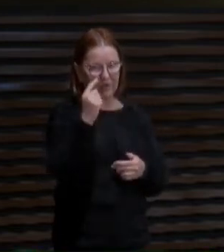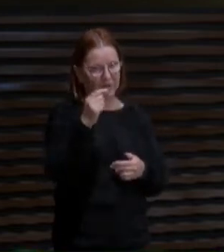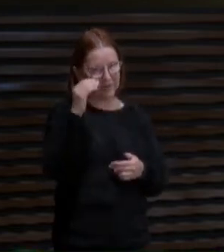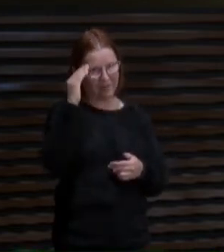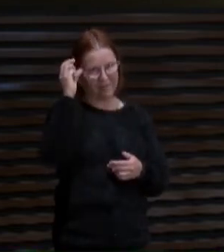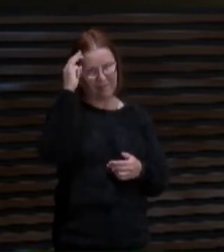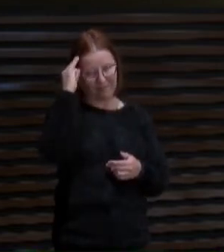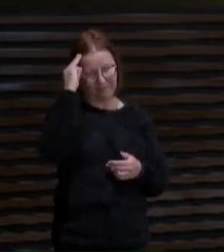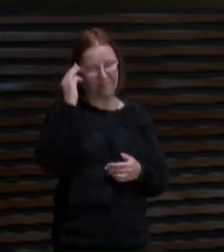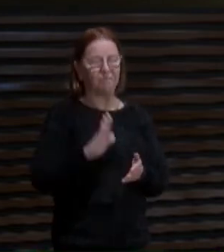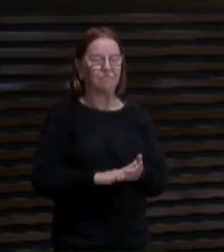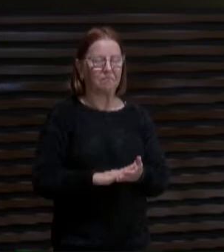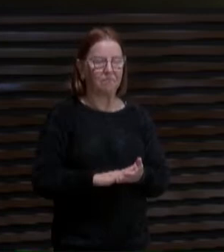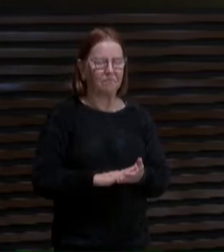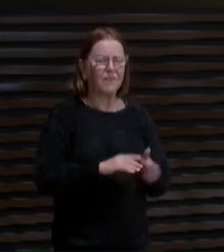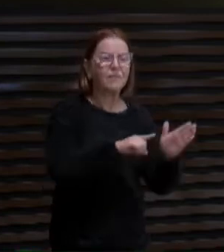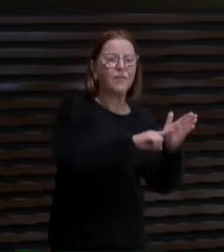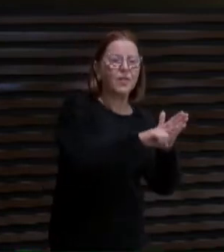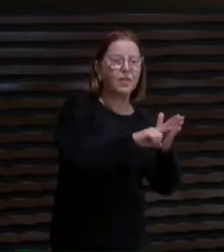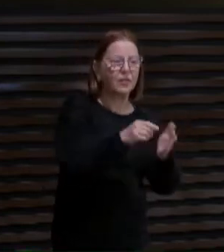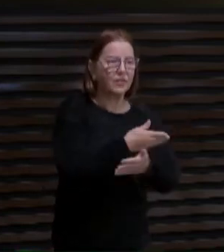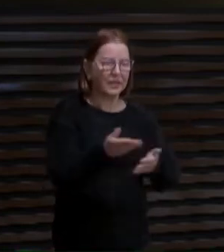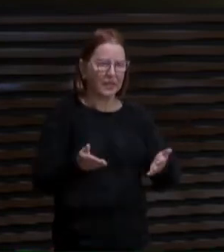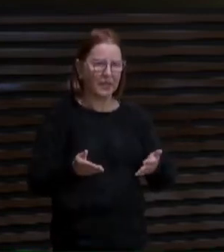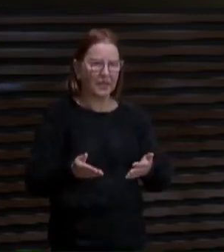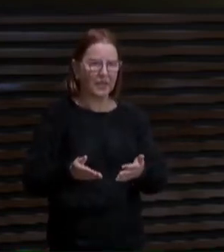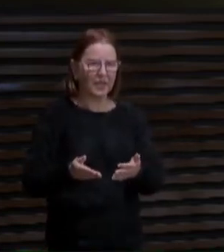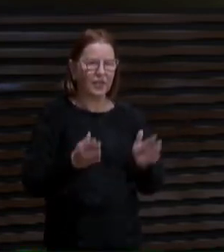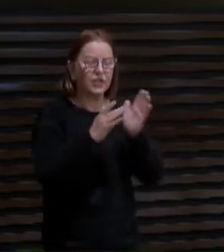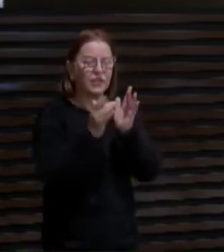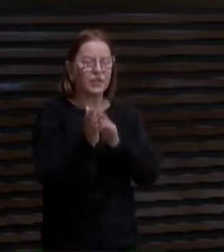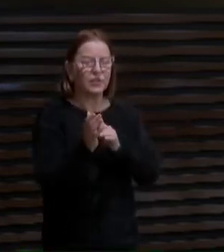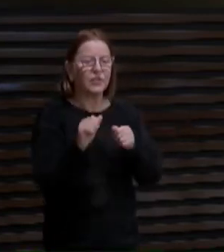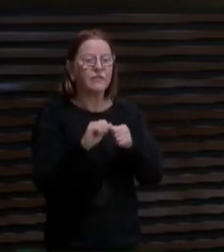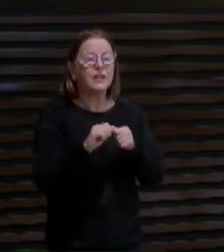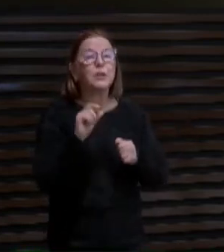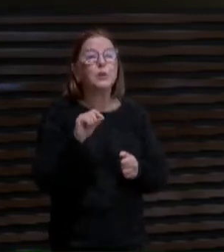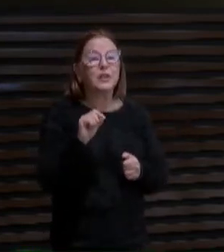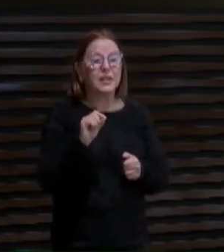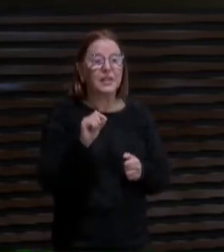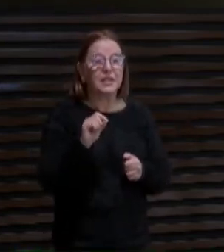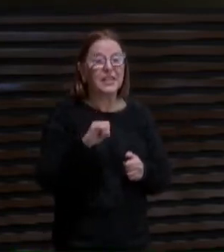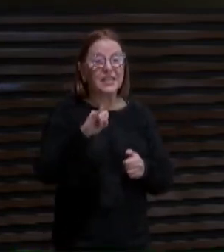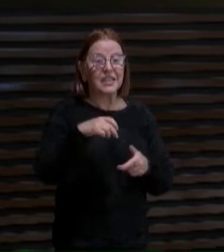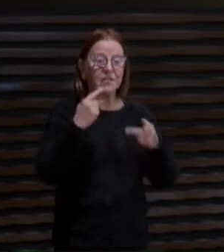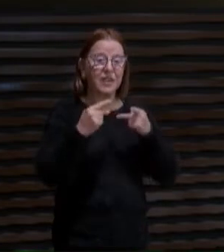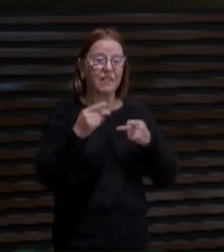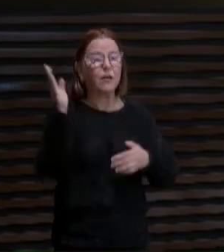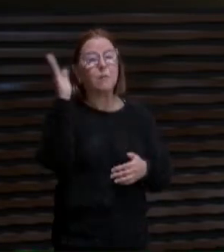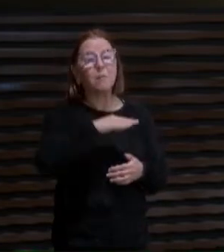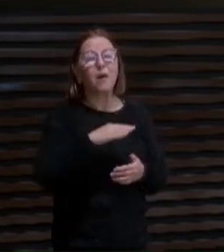deixa eu fazer uma pergunta para vocês como é que Jesus reagia quando falavam mal dele se